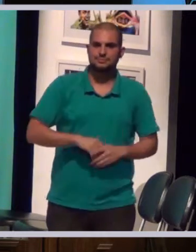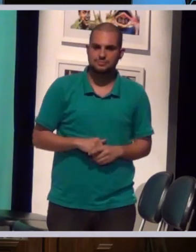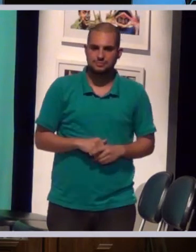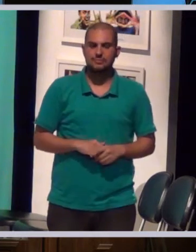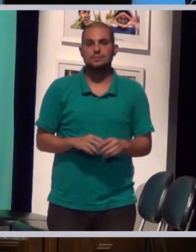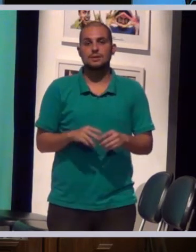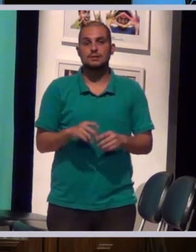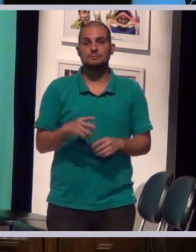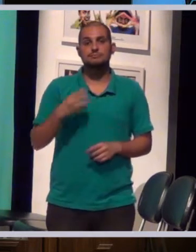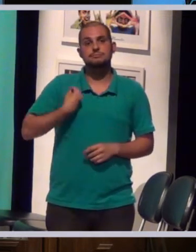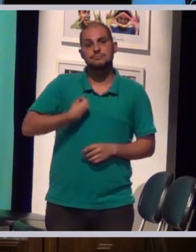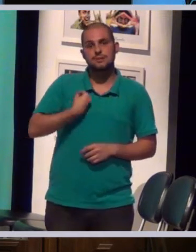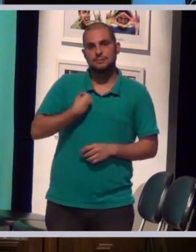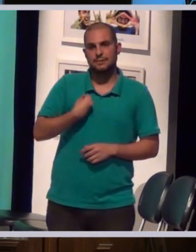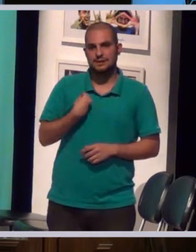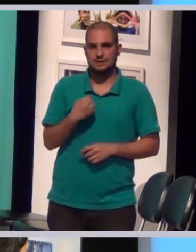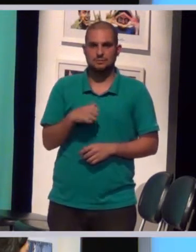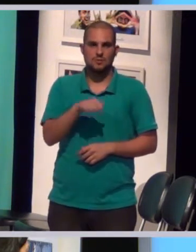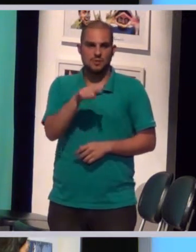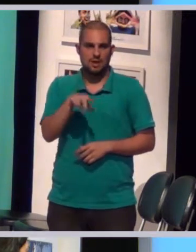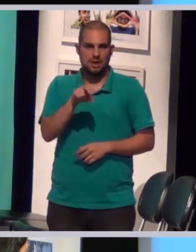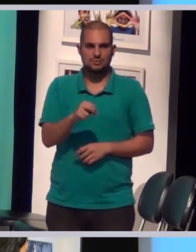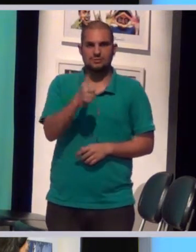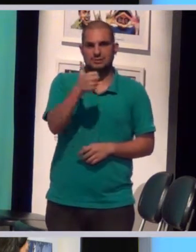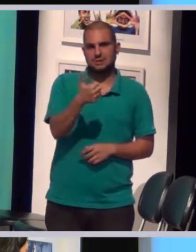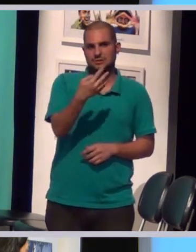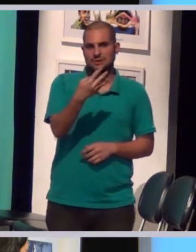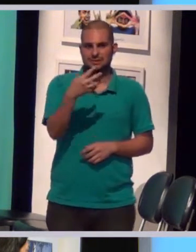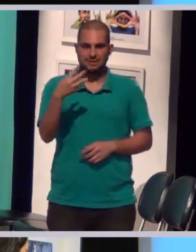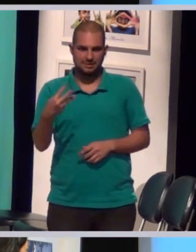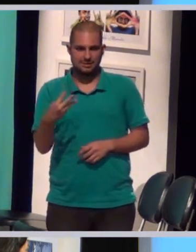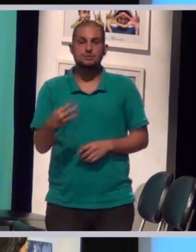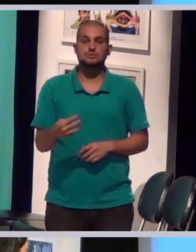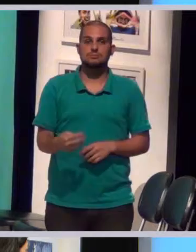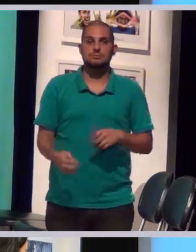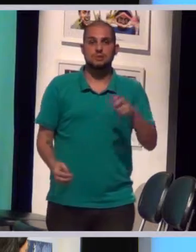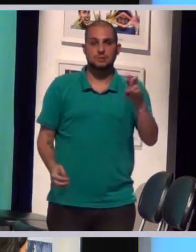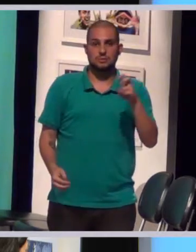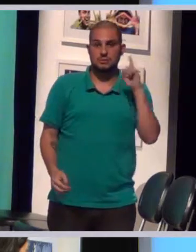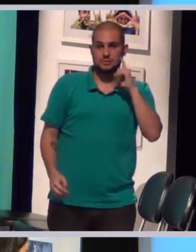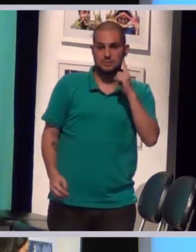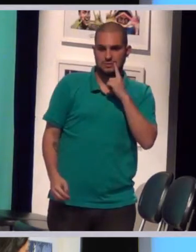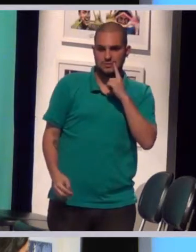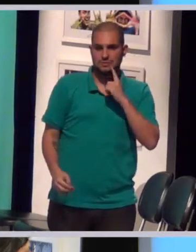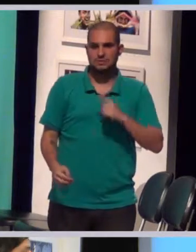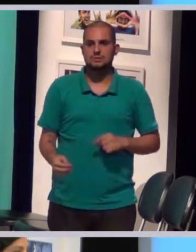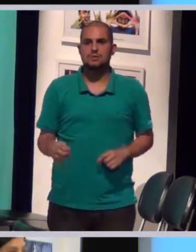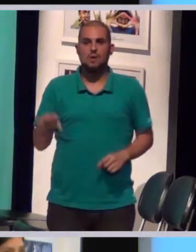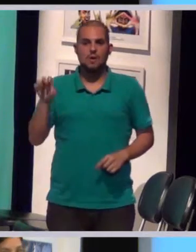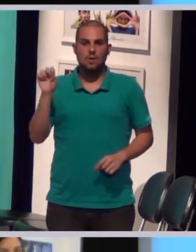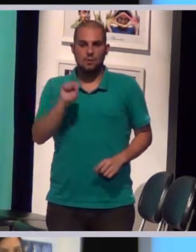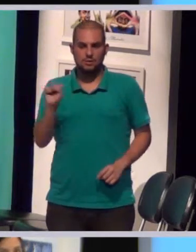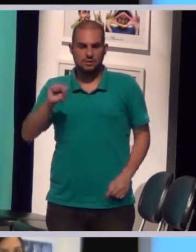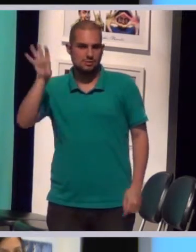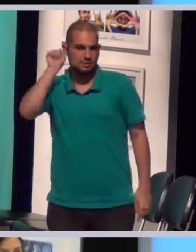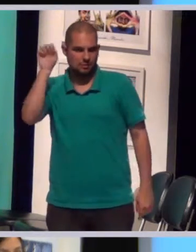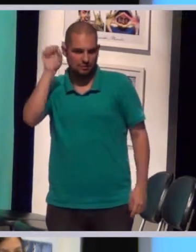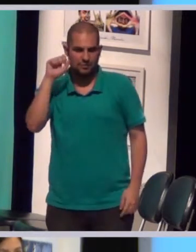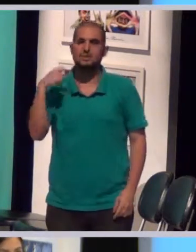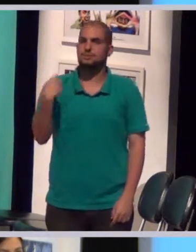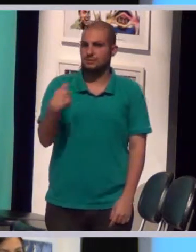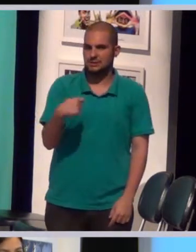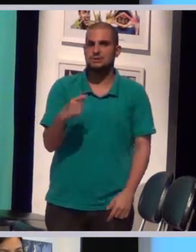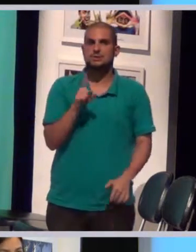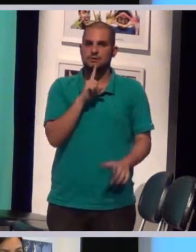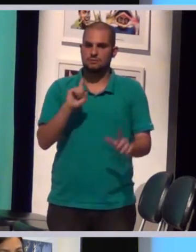pesquisa 143 escolares, 55 surdos e 88 ouvintes. Eu precisei incluir ouvintes por uma questão metodológica de